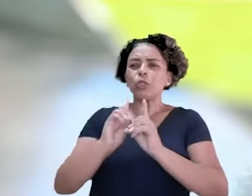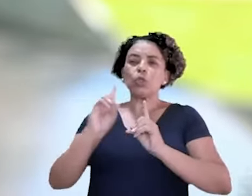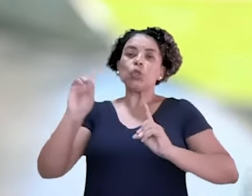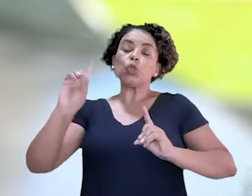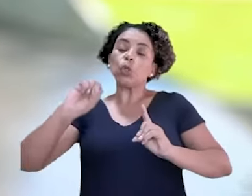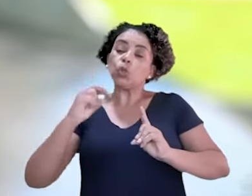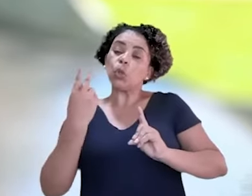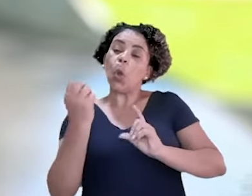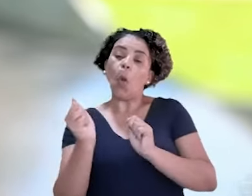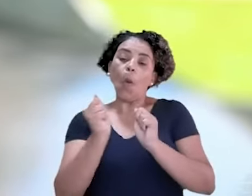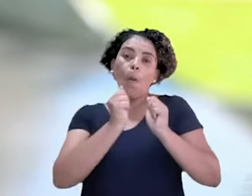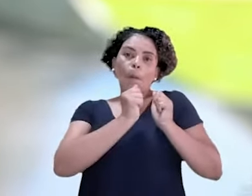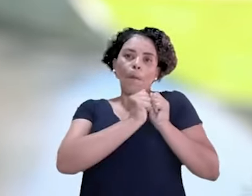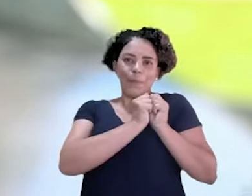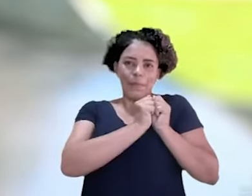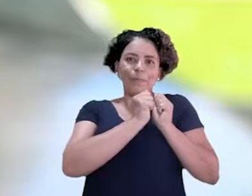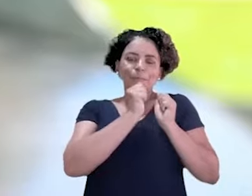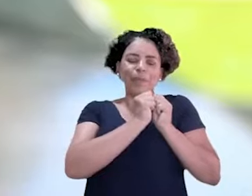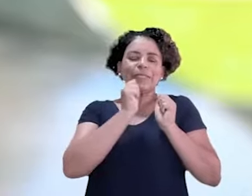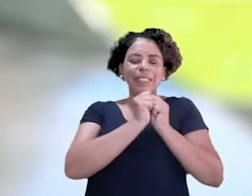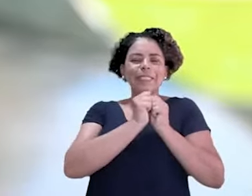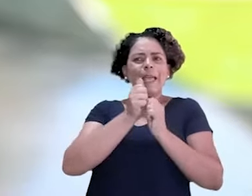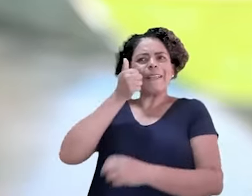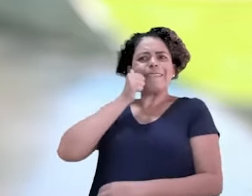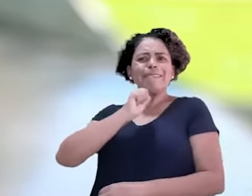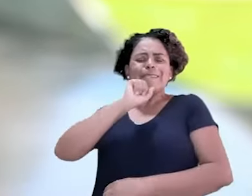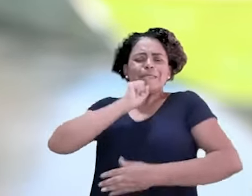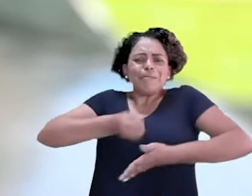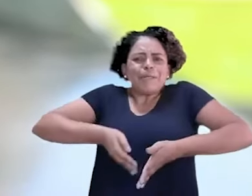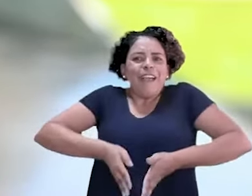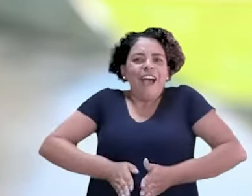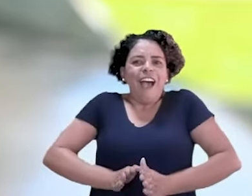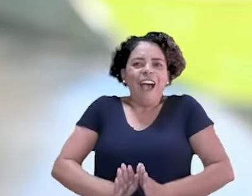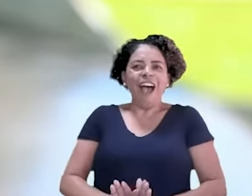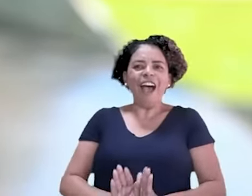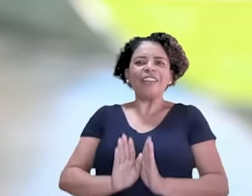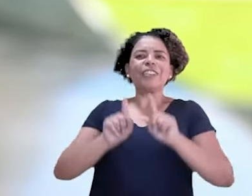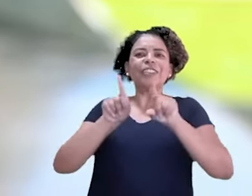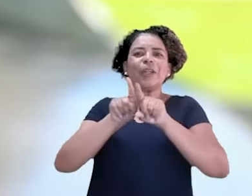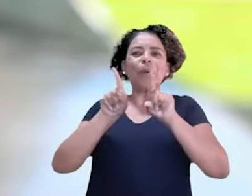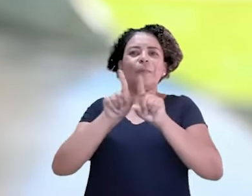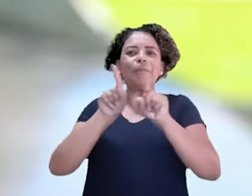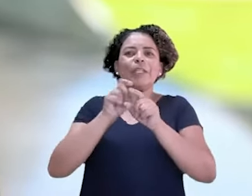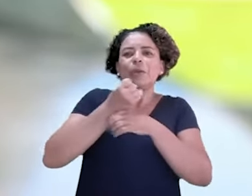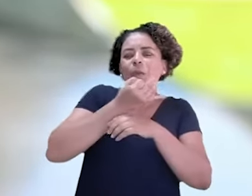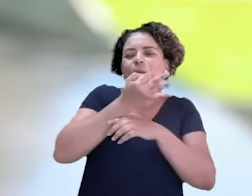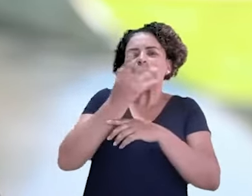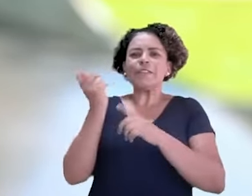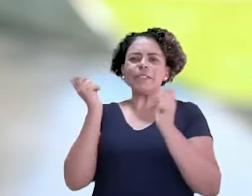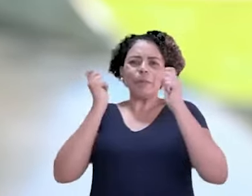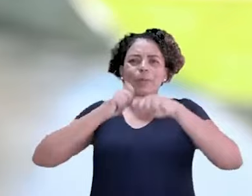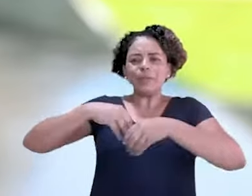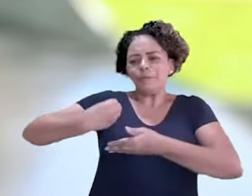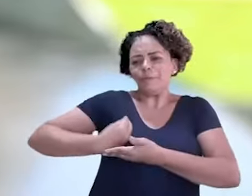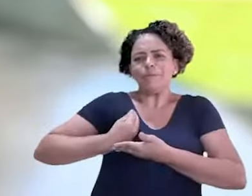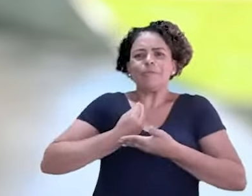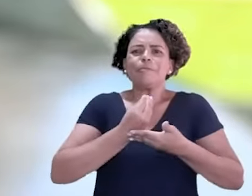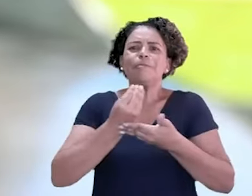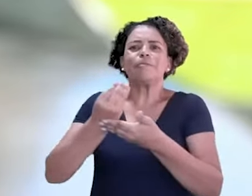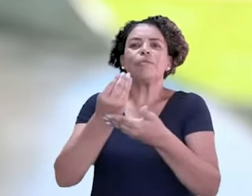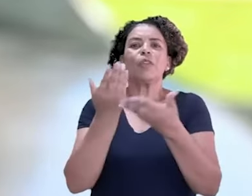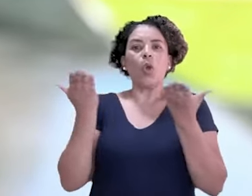distâncias estão sempre ao nosso lado aquelas que nos deram a vida e que nos Dari quantas vidas